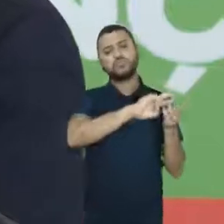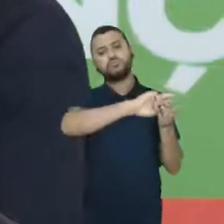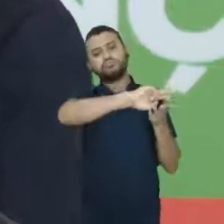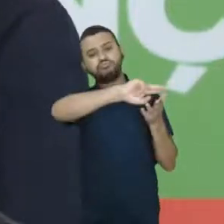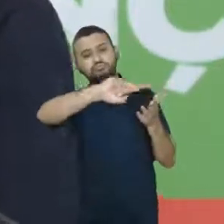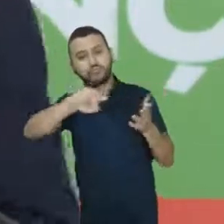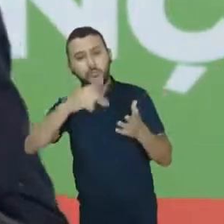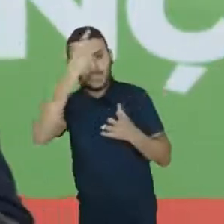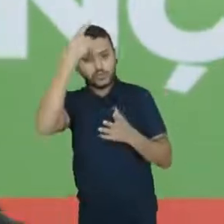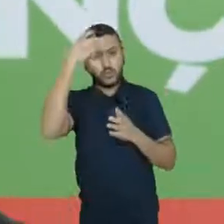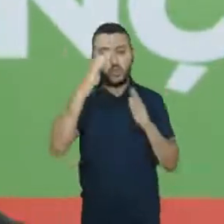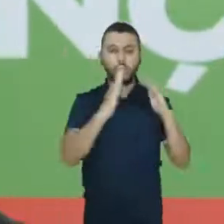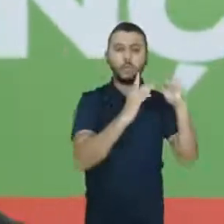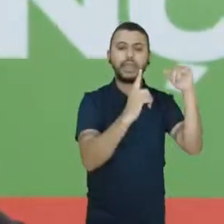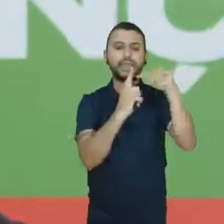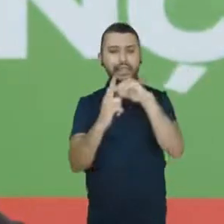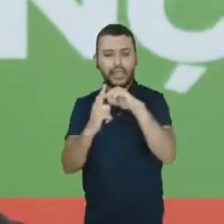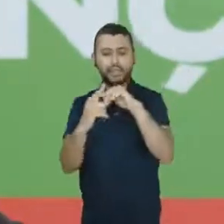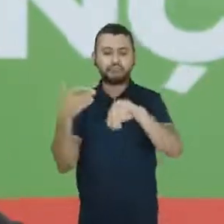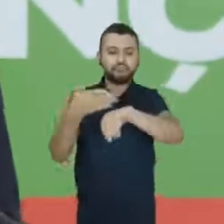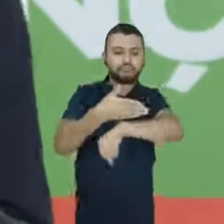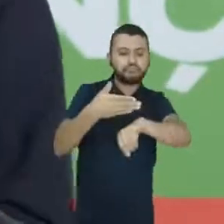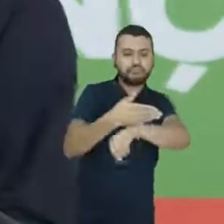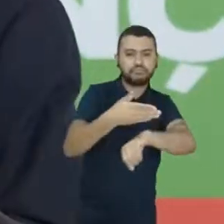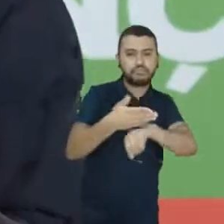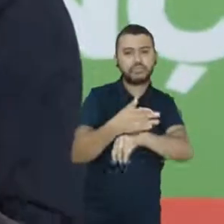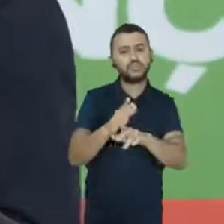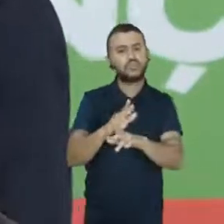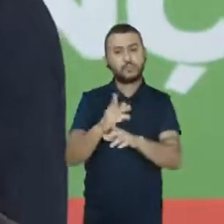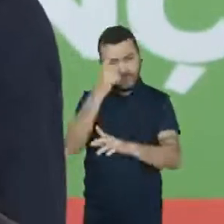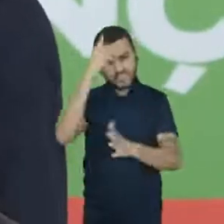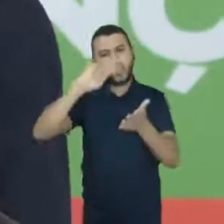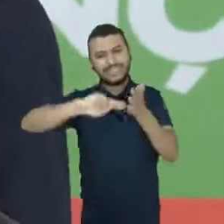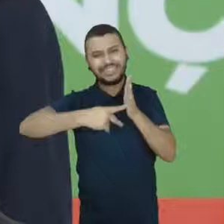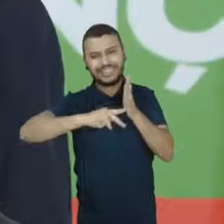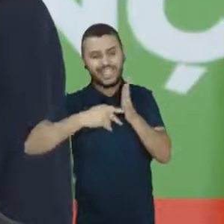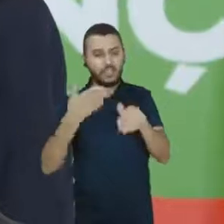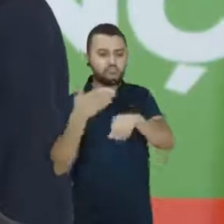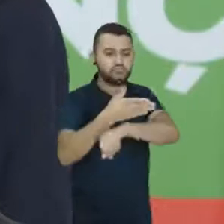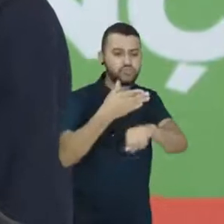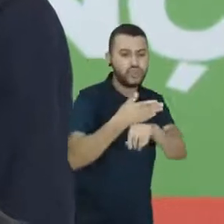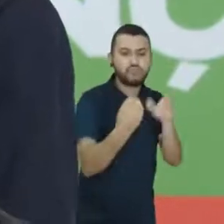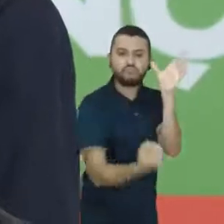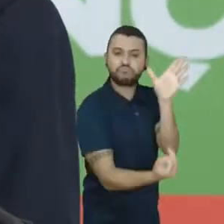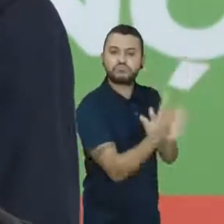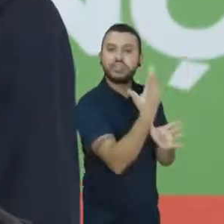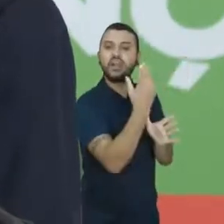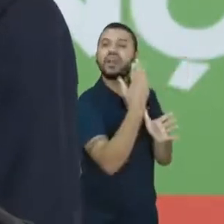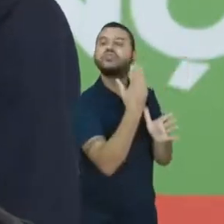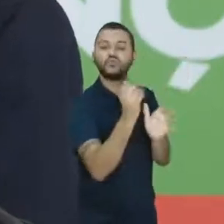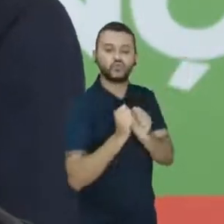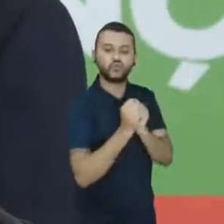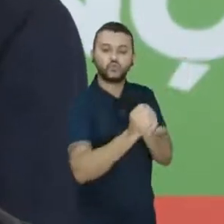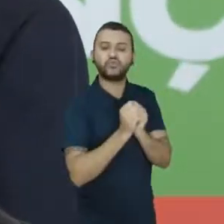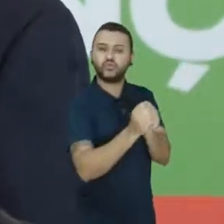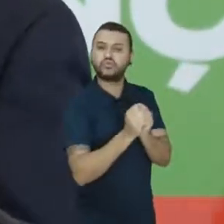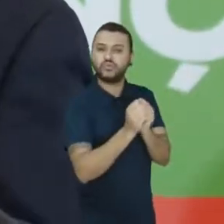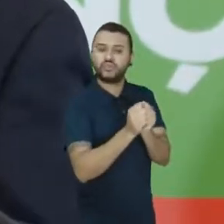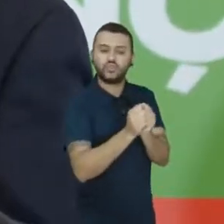religiosos, ou seja, sindicalistas, todo mundo participava da construção da solução dos problemas desse